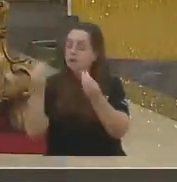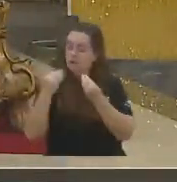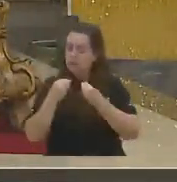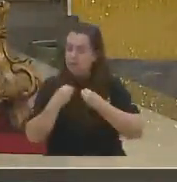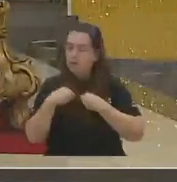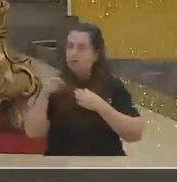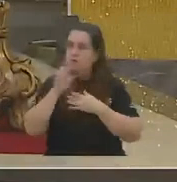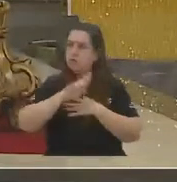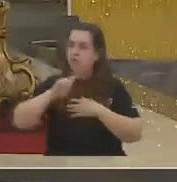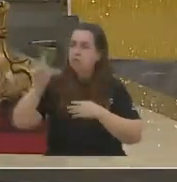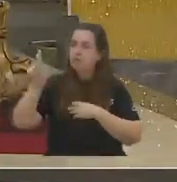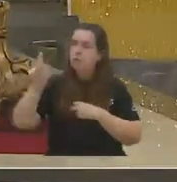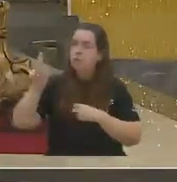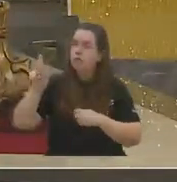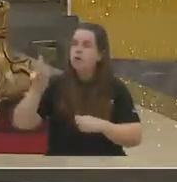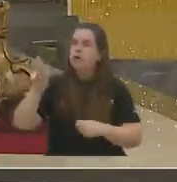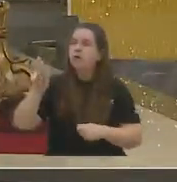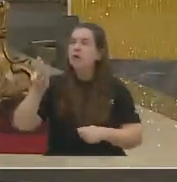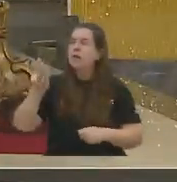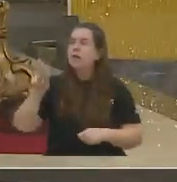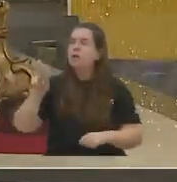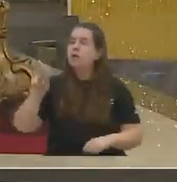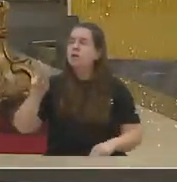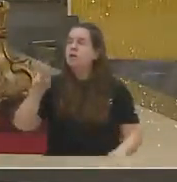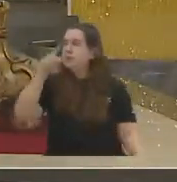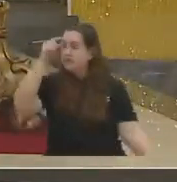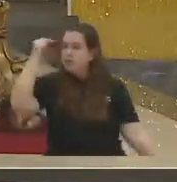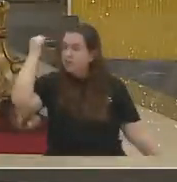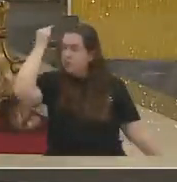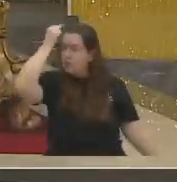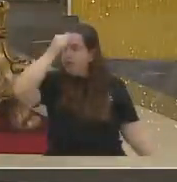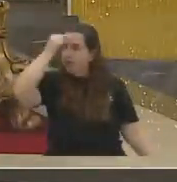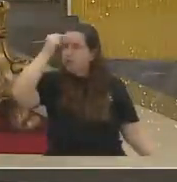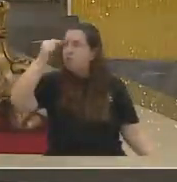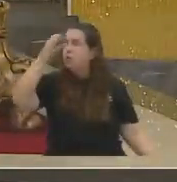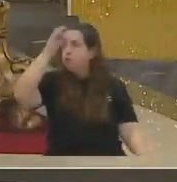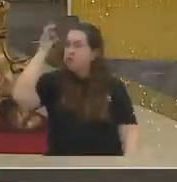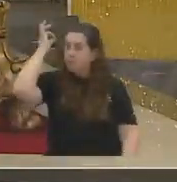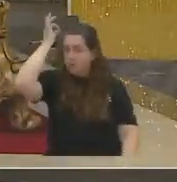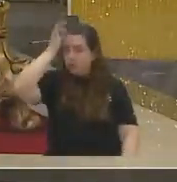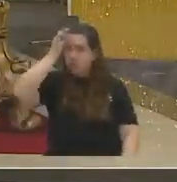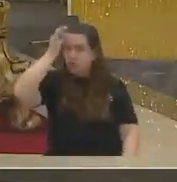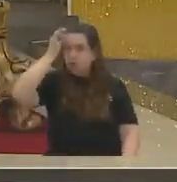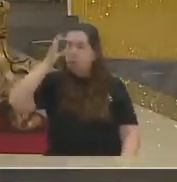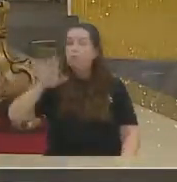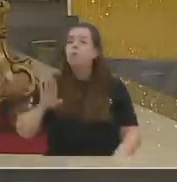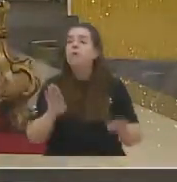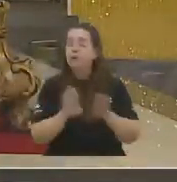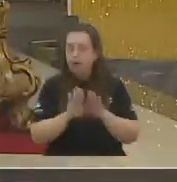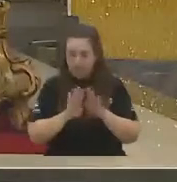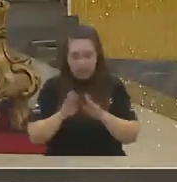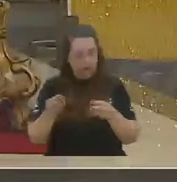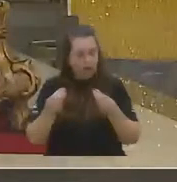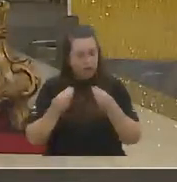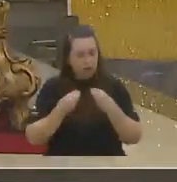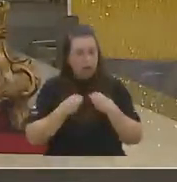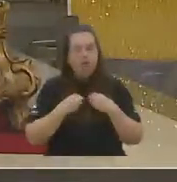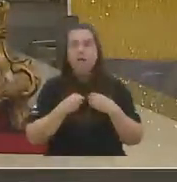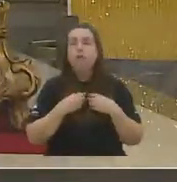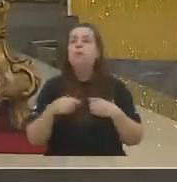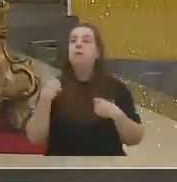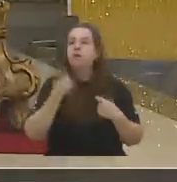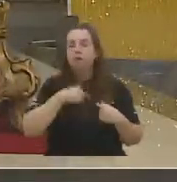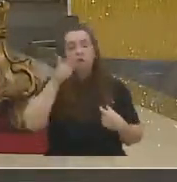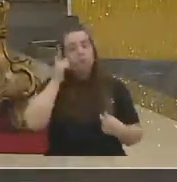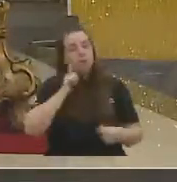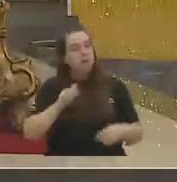Senhor, com a vitalidade e a santidade do Espírito Santo, para que sejamos uma